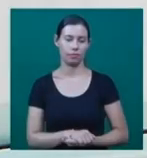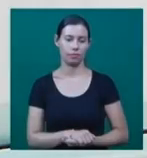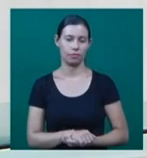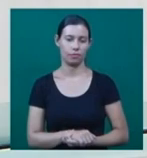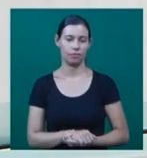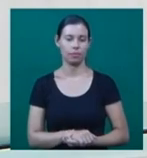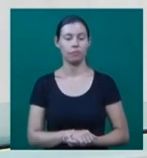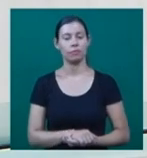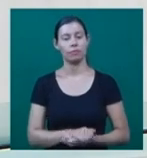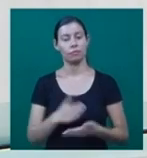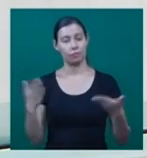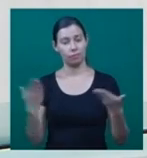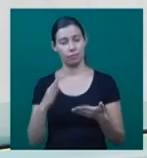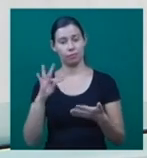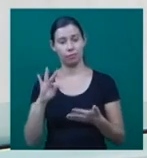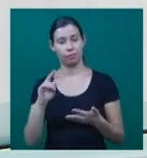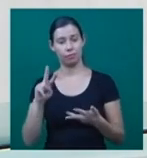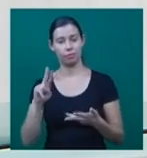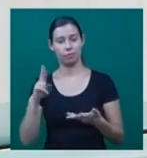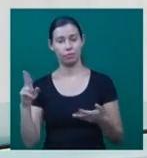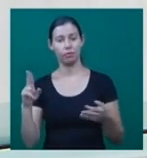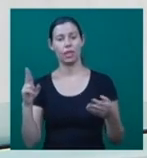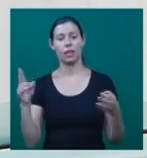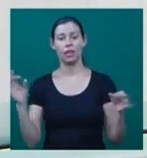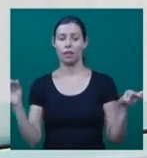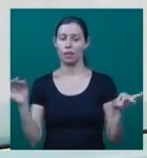O TV Notícias desta terça-feira fica por aqui.